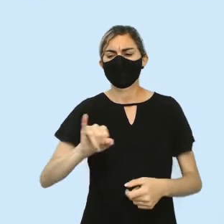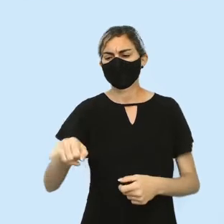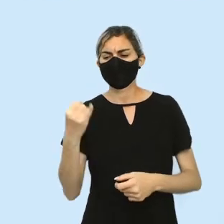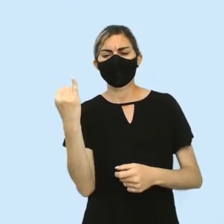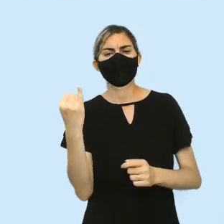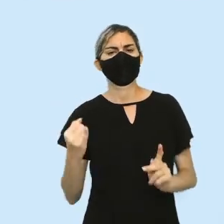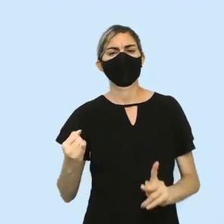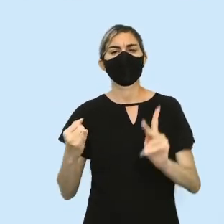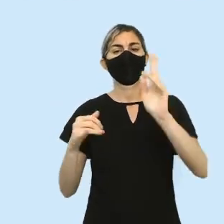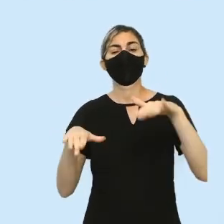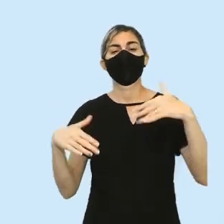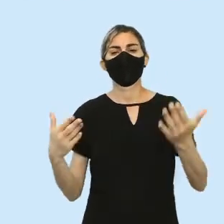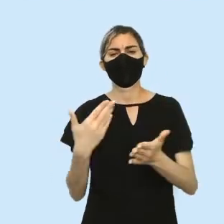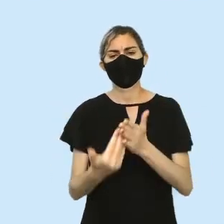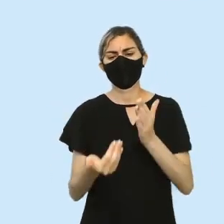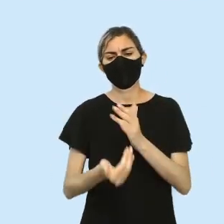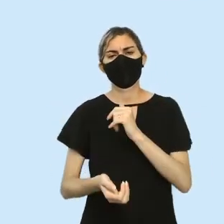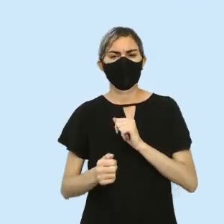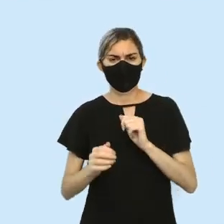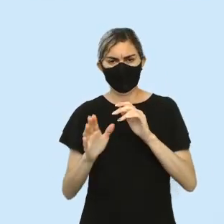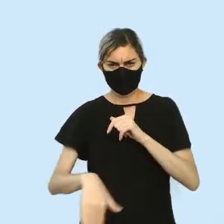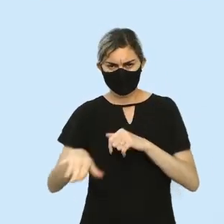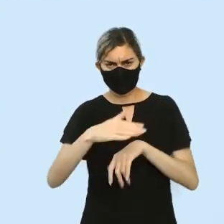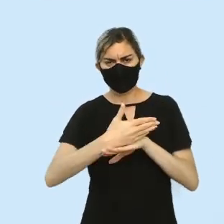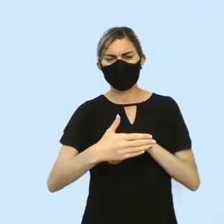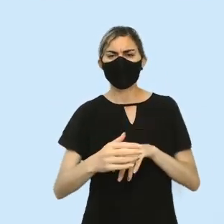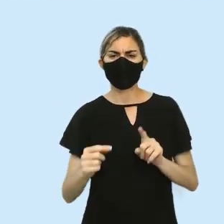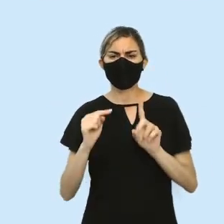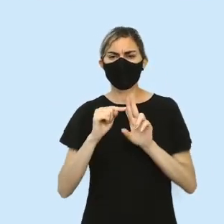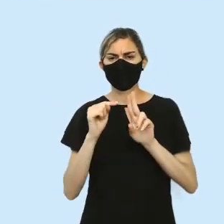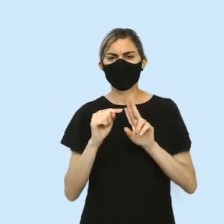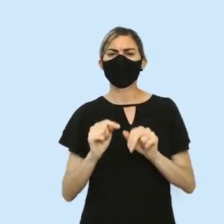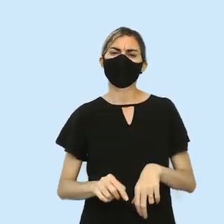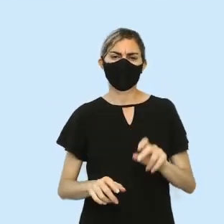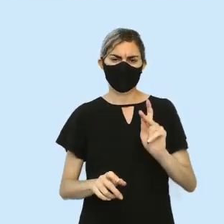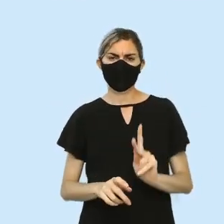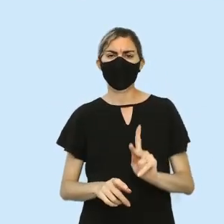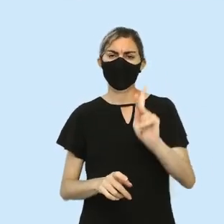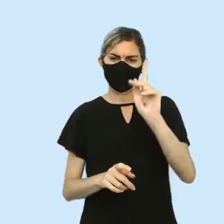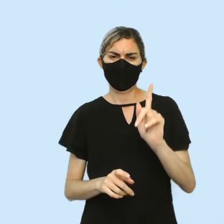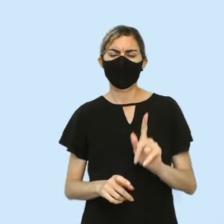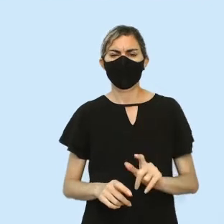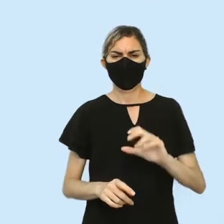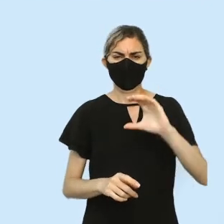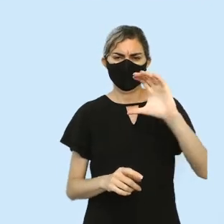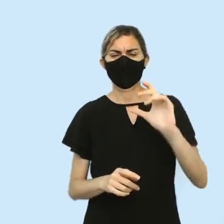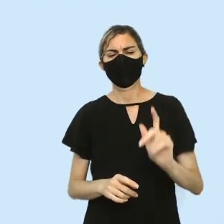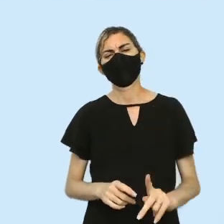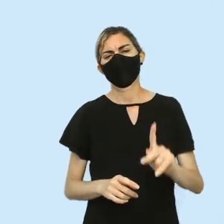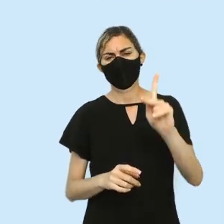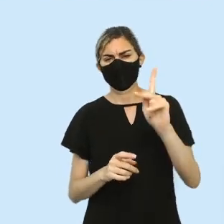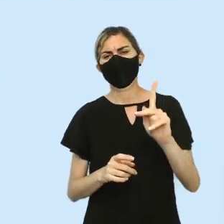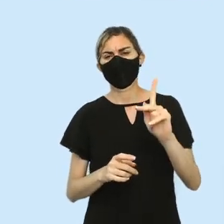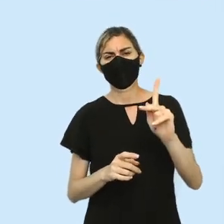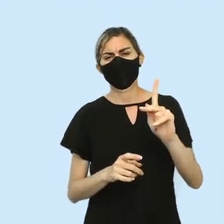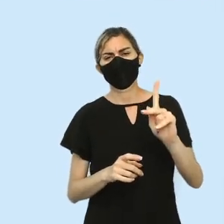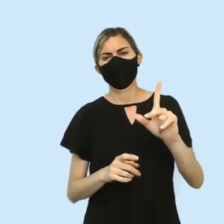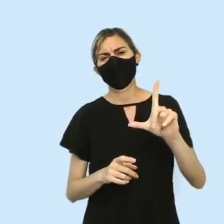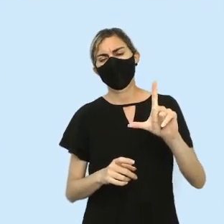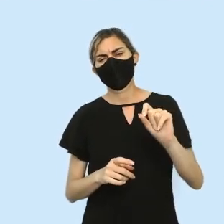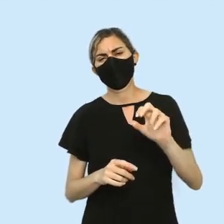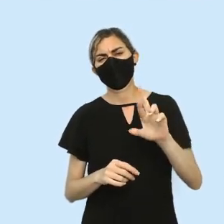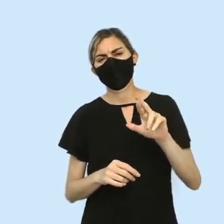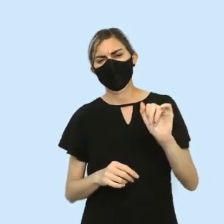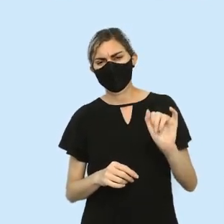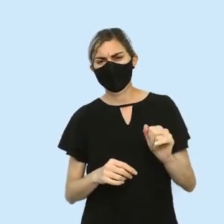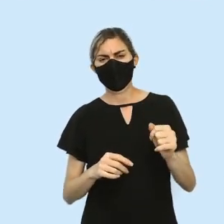utiliza no dia a dia, no popular, a unidade o quê? Caloria. Então a Aninha perdeu 300 ou 1.000 calorias